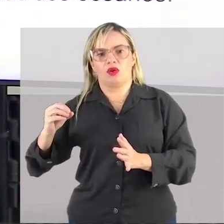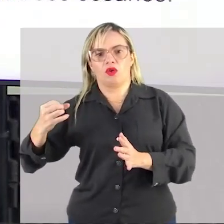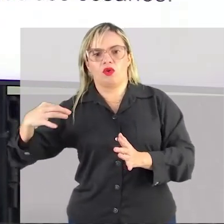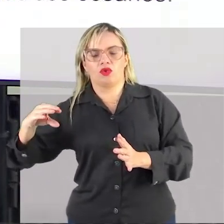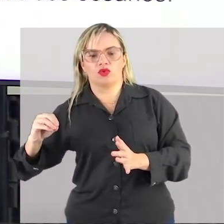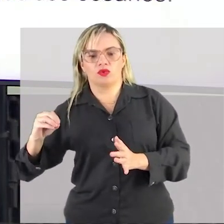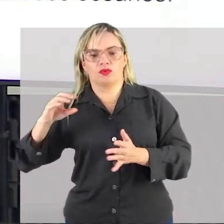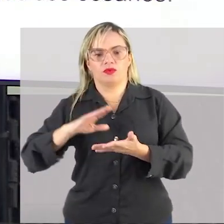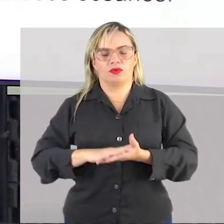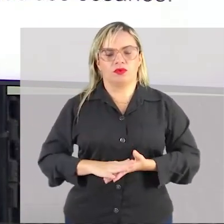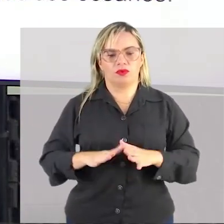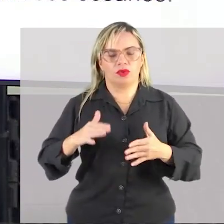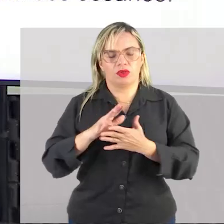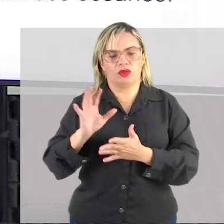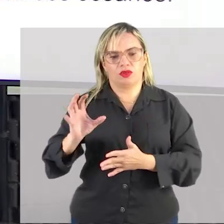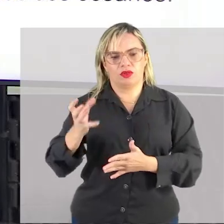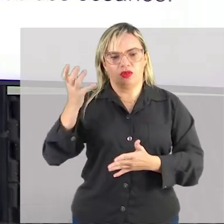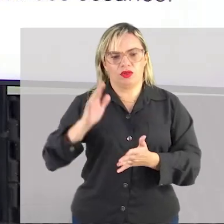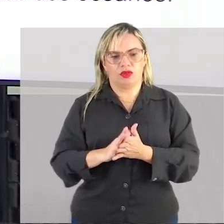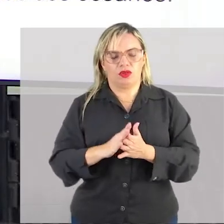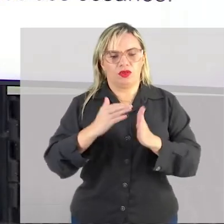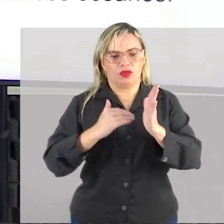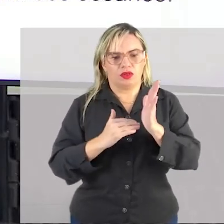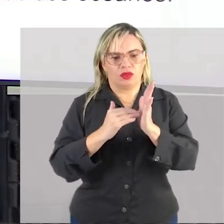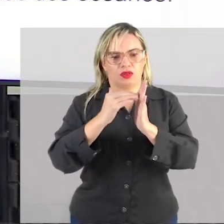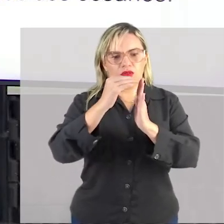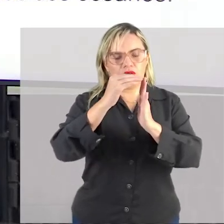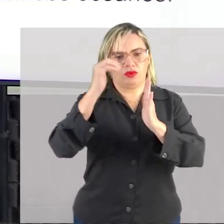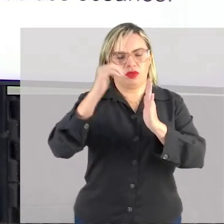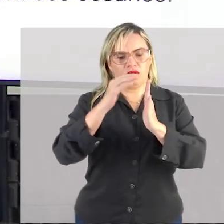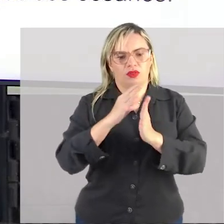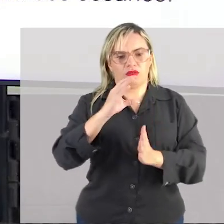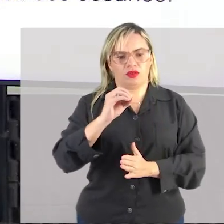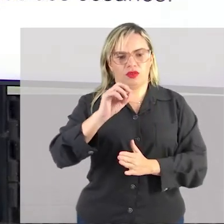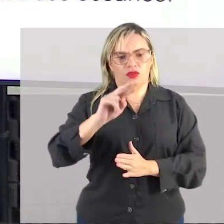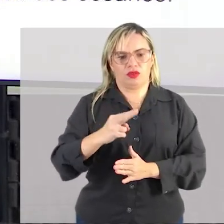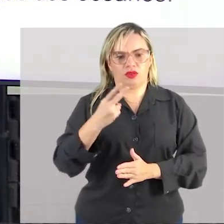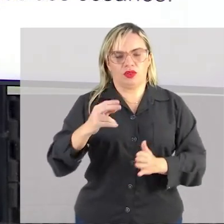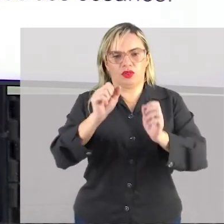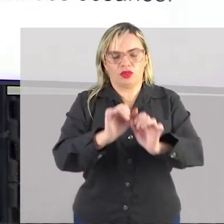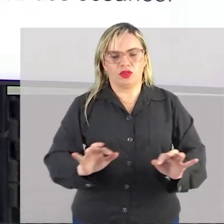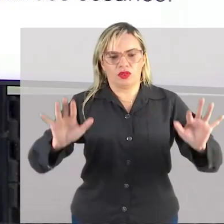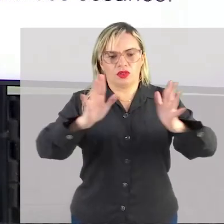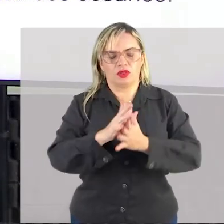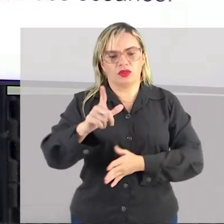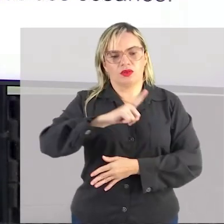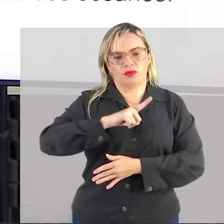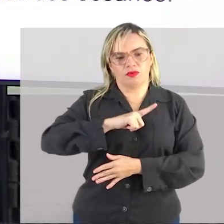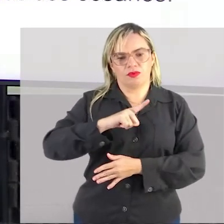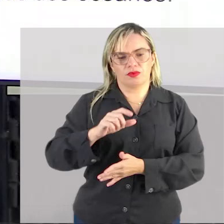O que acontece? Se você, por acaso, aumenta a quantidade de gás carbônico que você tem no ambiente,